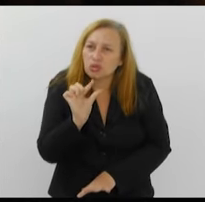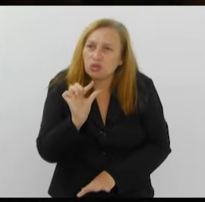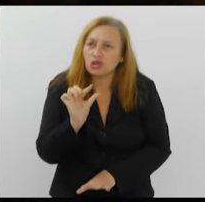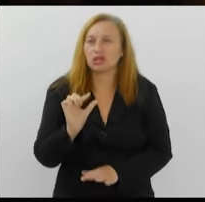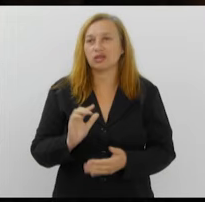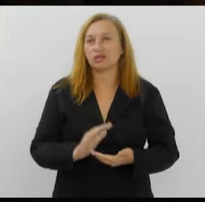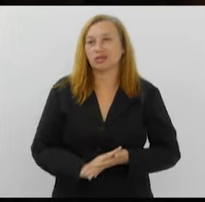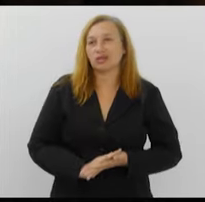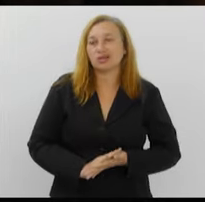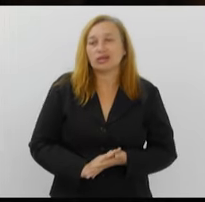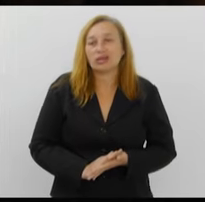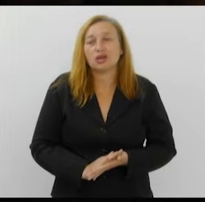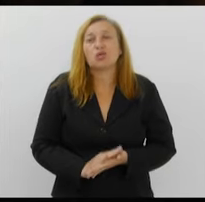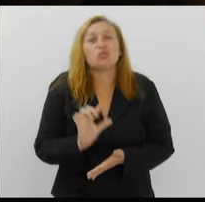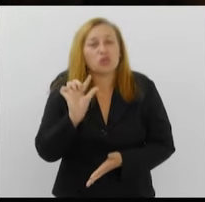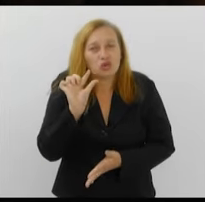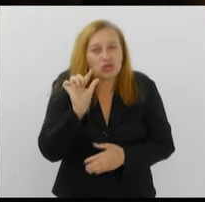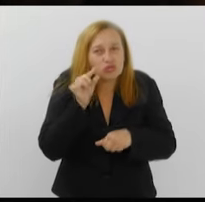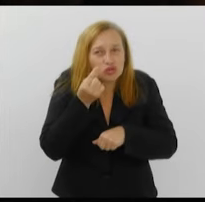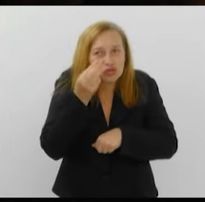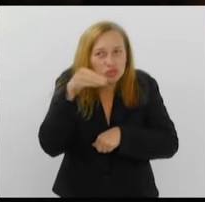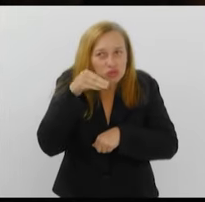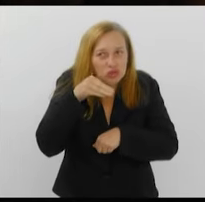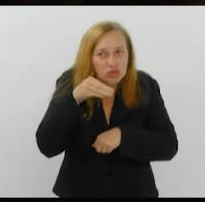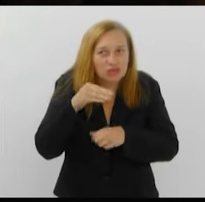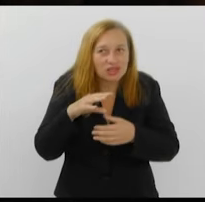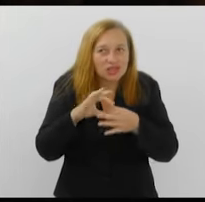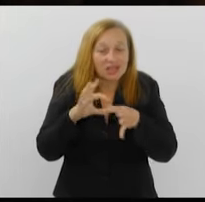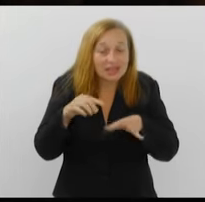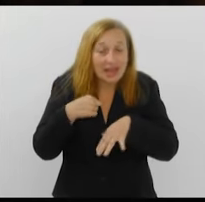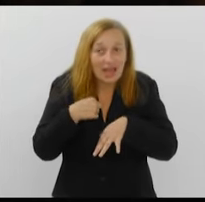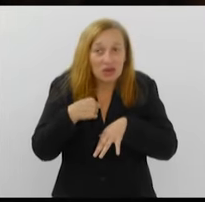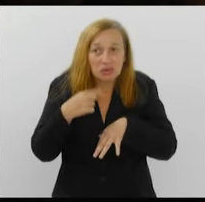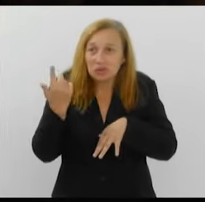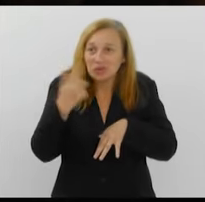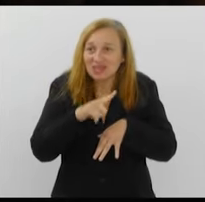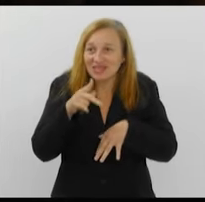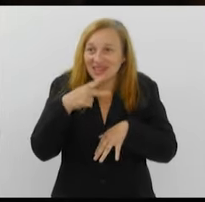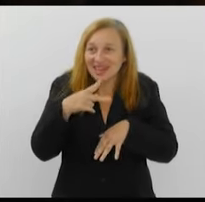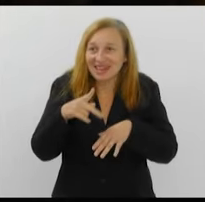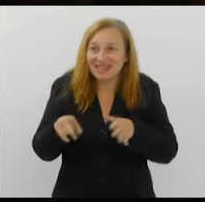cortesia da parte de Vossa Excelência e me desse um descontinho no meu tempo, porque eu nem consegui falar ainda.